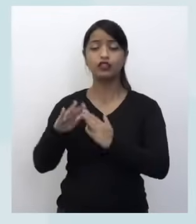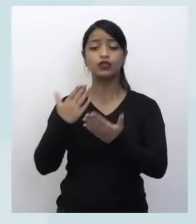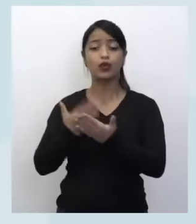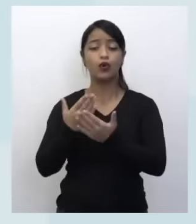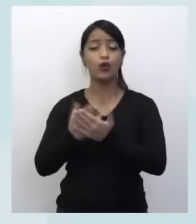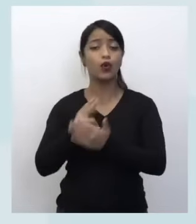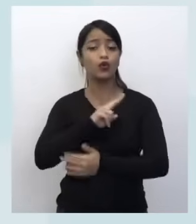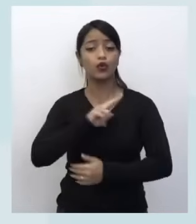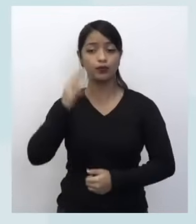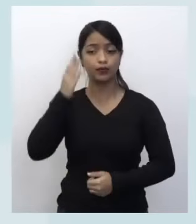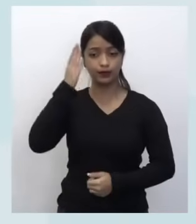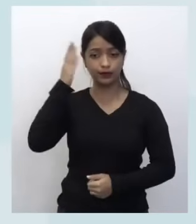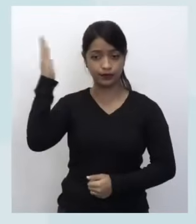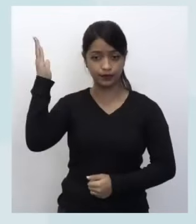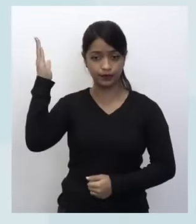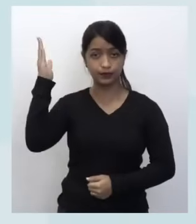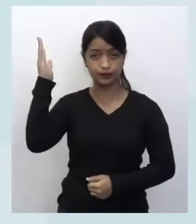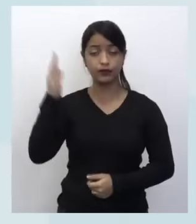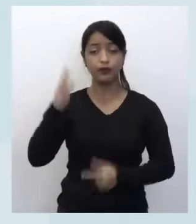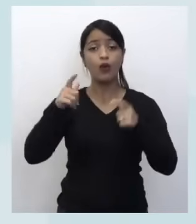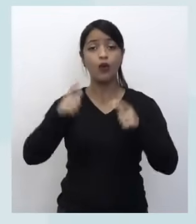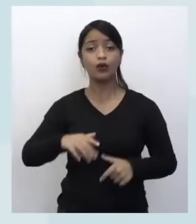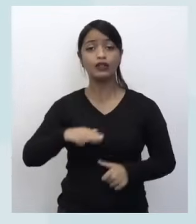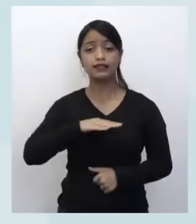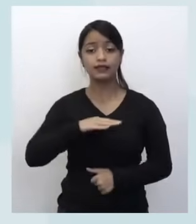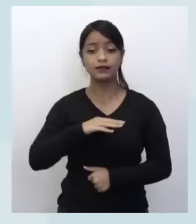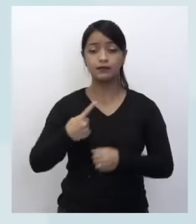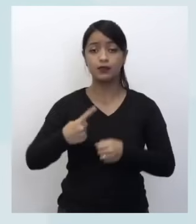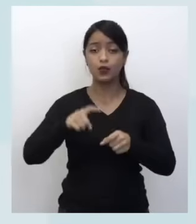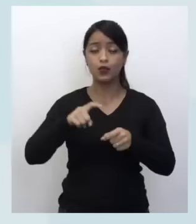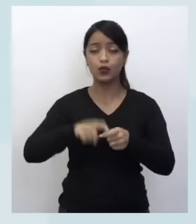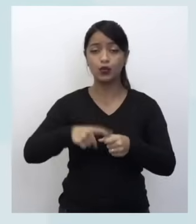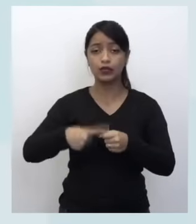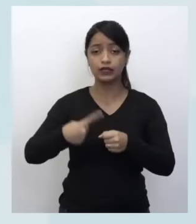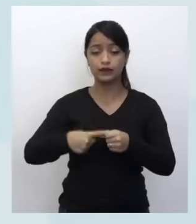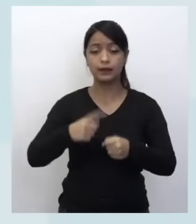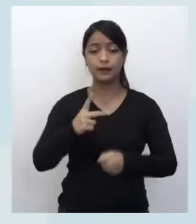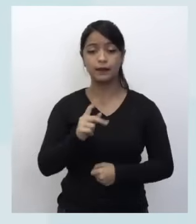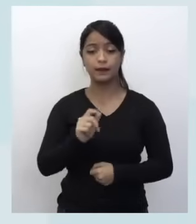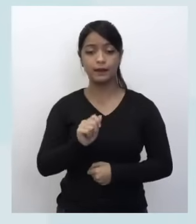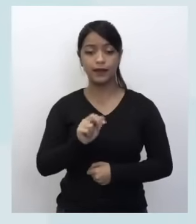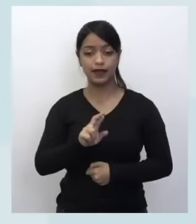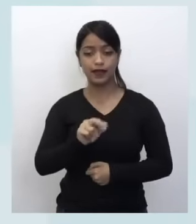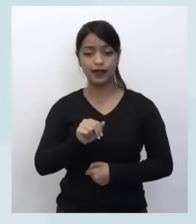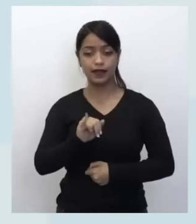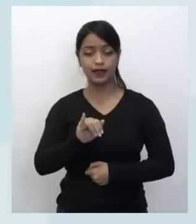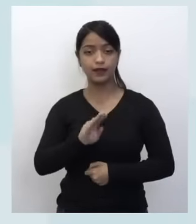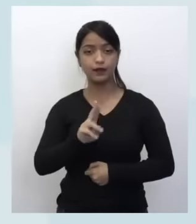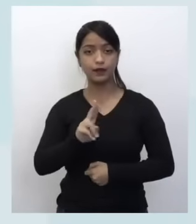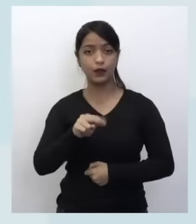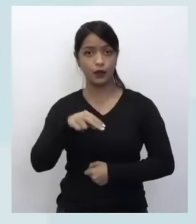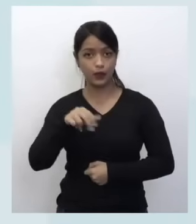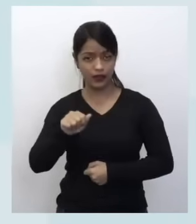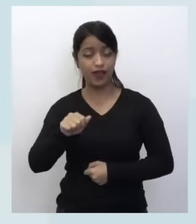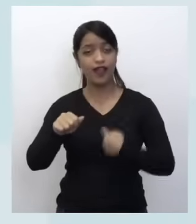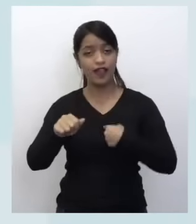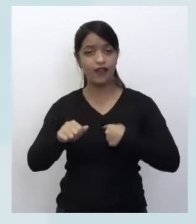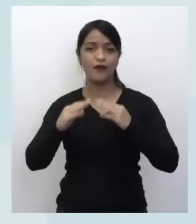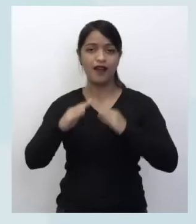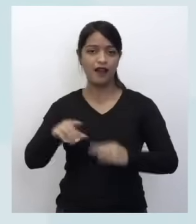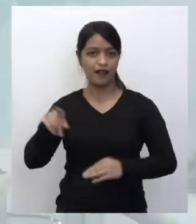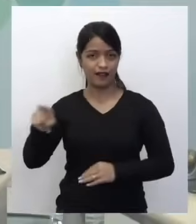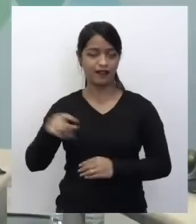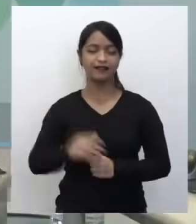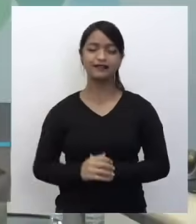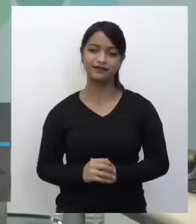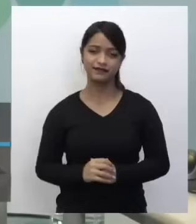Dr. Cerqueira César, do município de Paraibuna, né, que é o meu município. Então, parabéns, aluna Rayane, parabéns